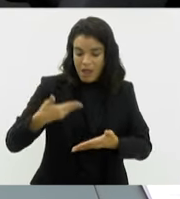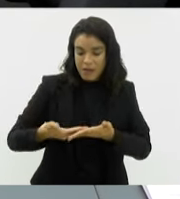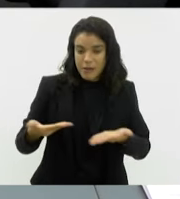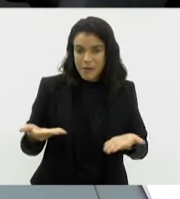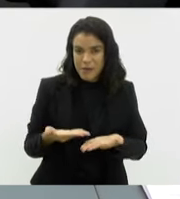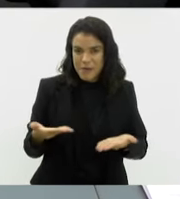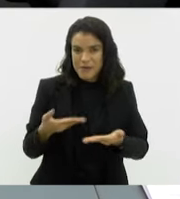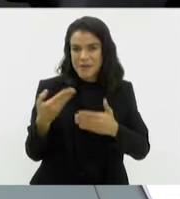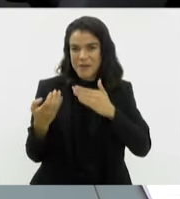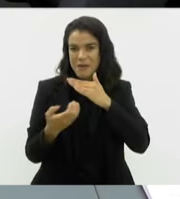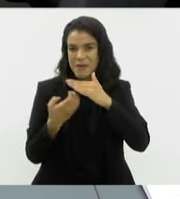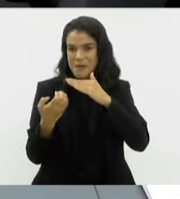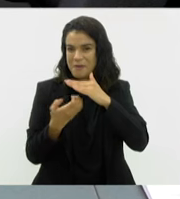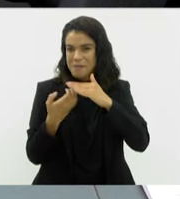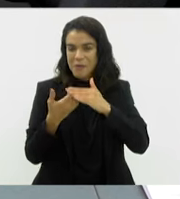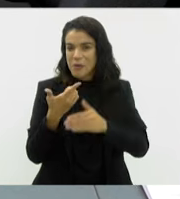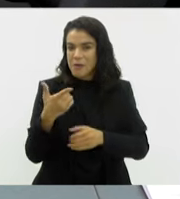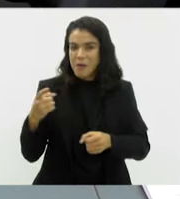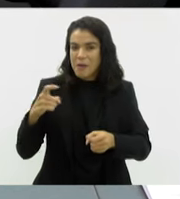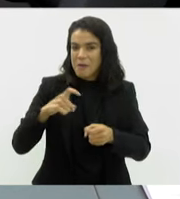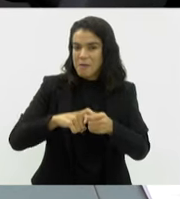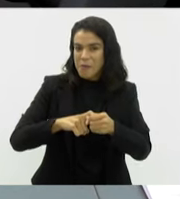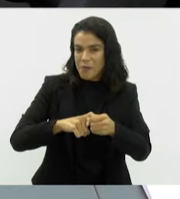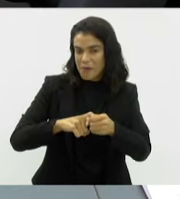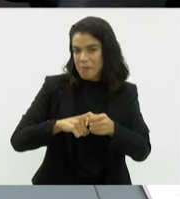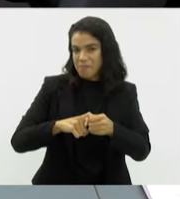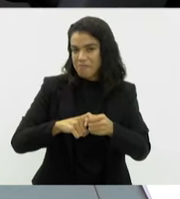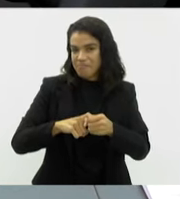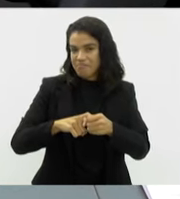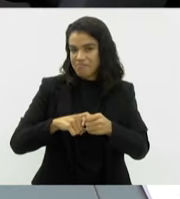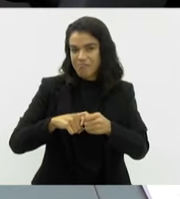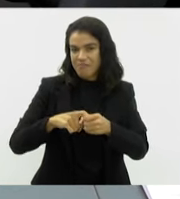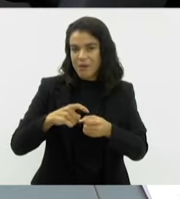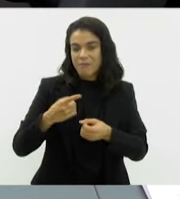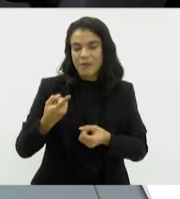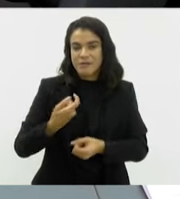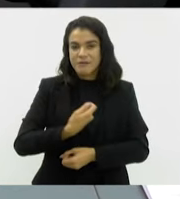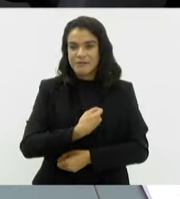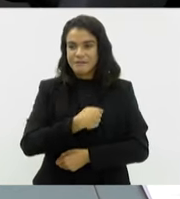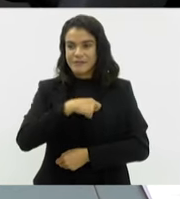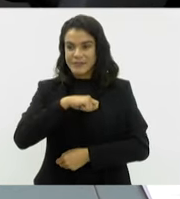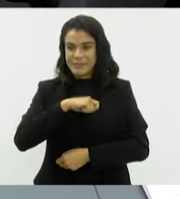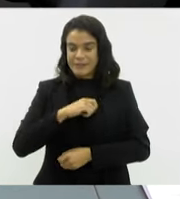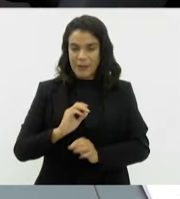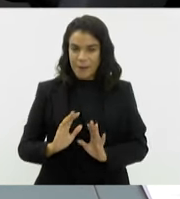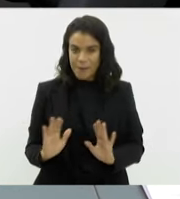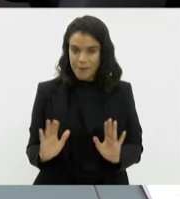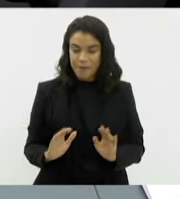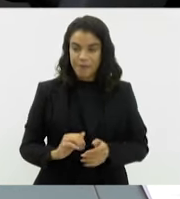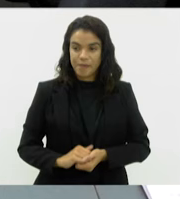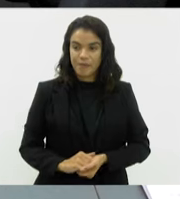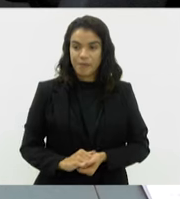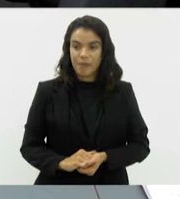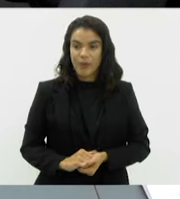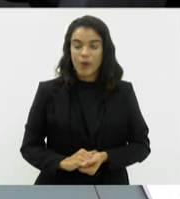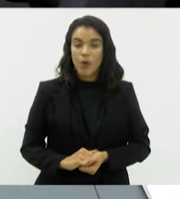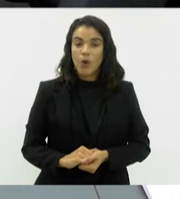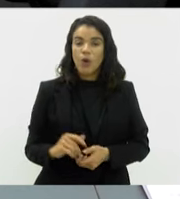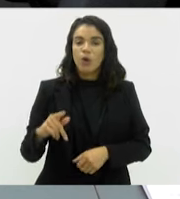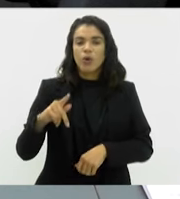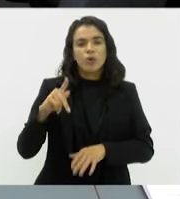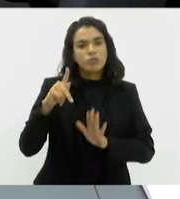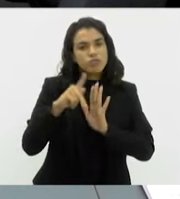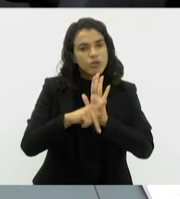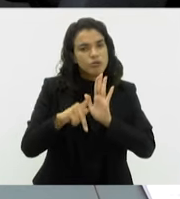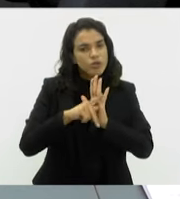nossa agência reguladora não fez convênio com a União para ser a fiscal direta dessa concessão. O projeto